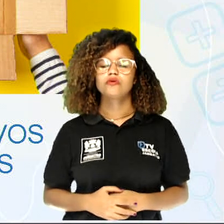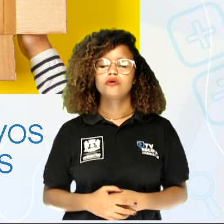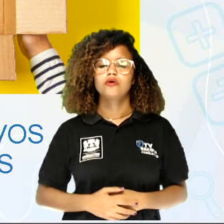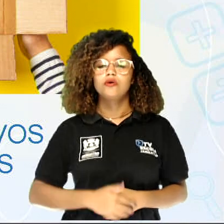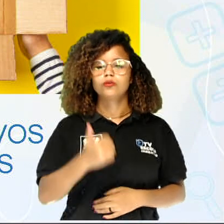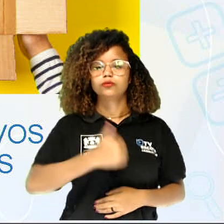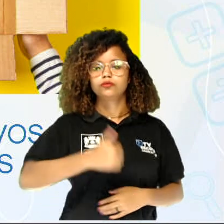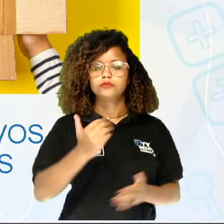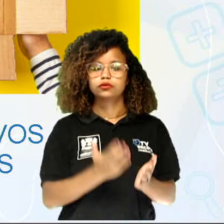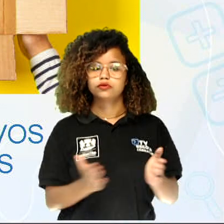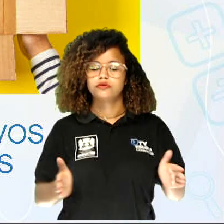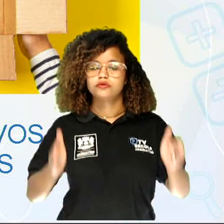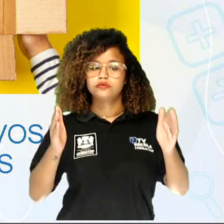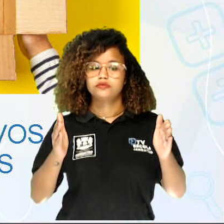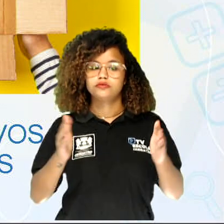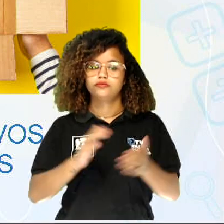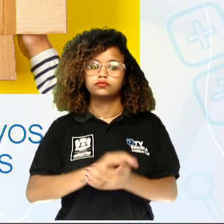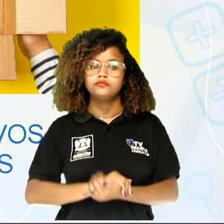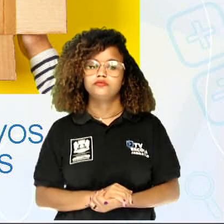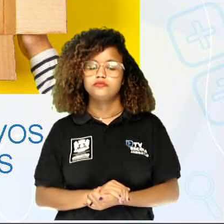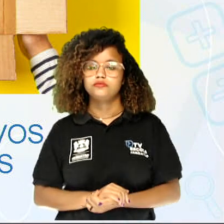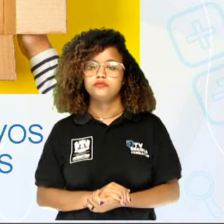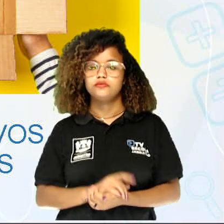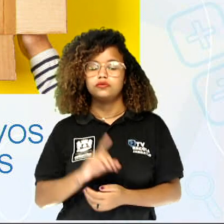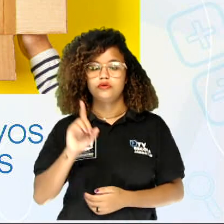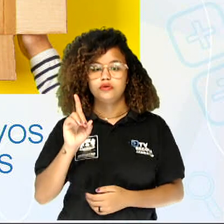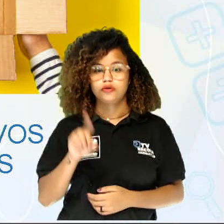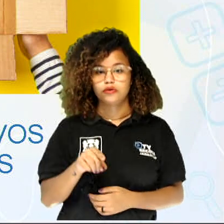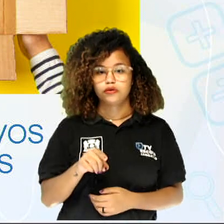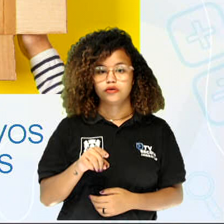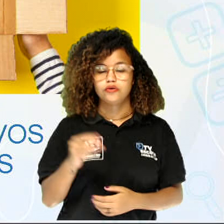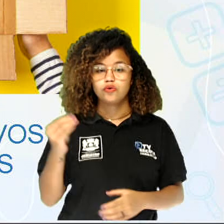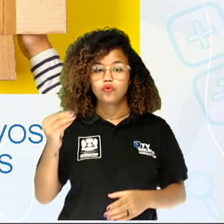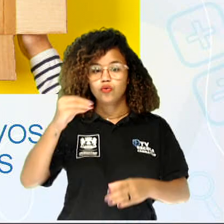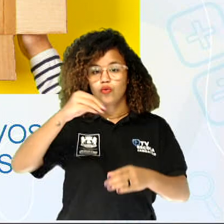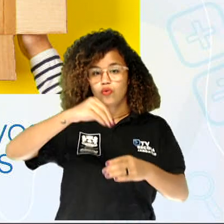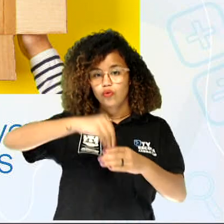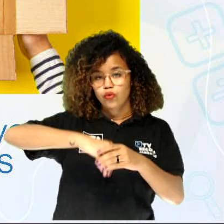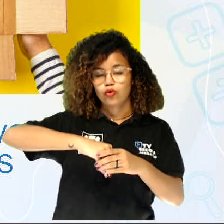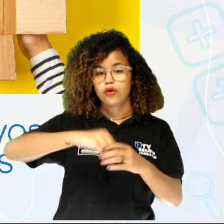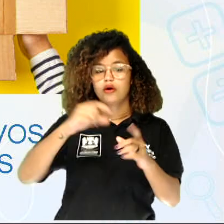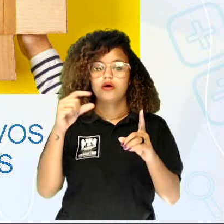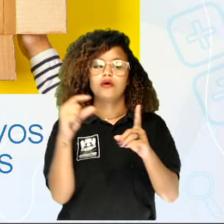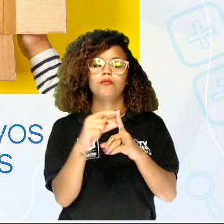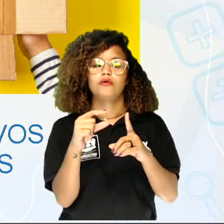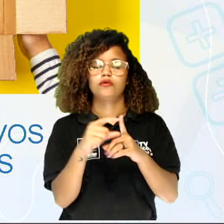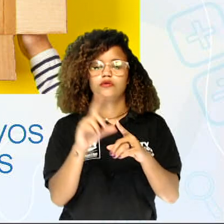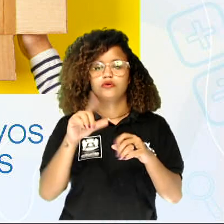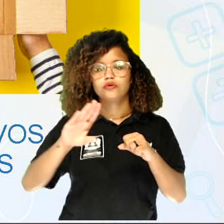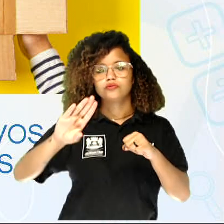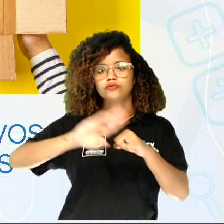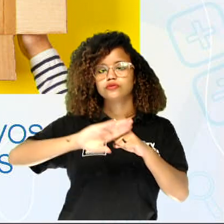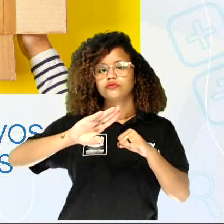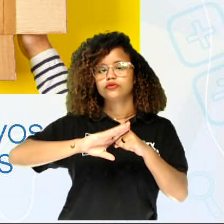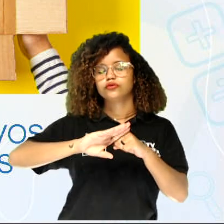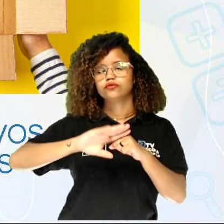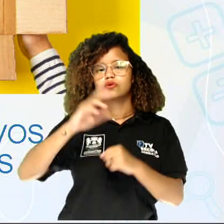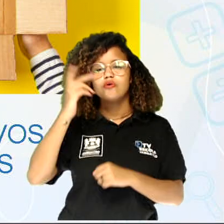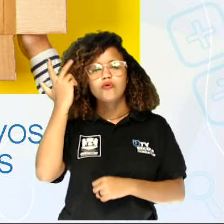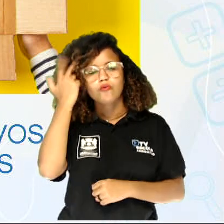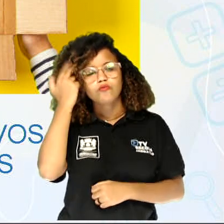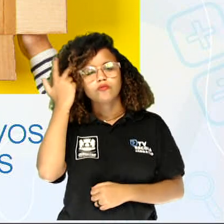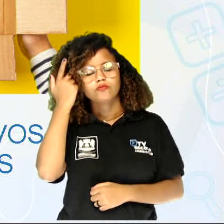caixa é, deverão ser colocadas as palavras que são